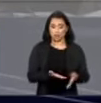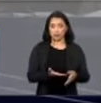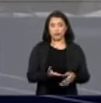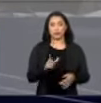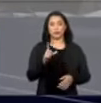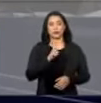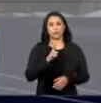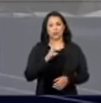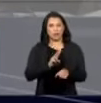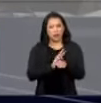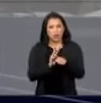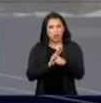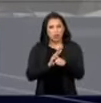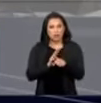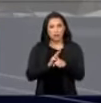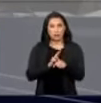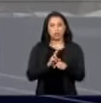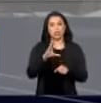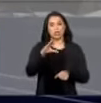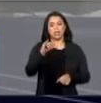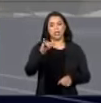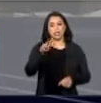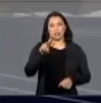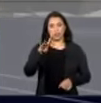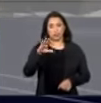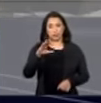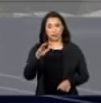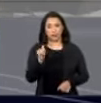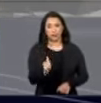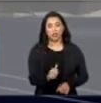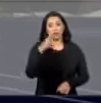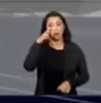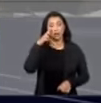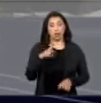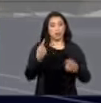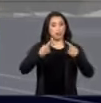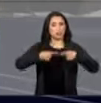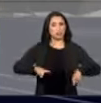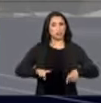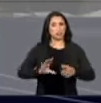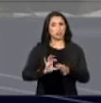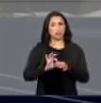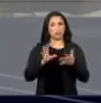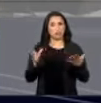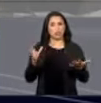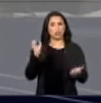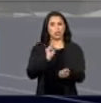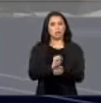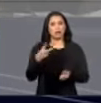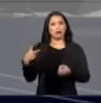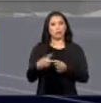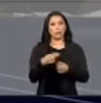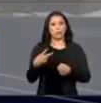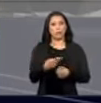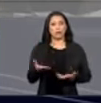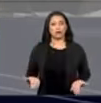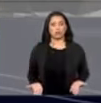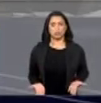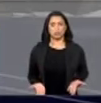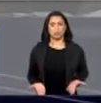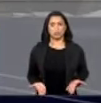de vigília cívica e funcional para impedir que a liberdade seja de novo restringida, cerceada ou, de alguma